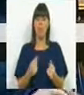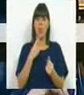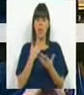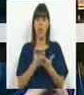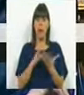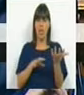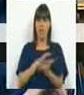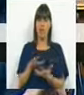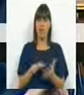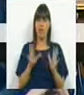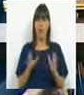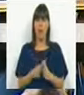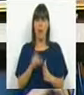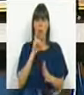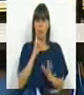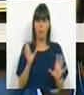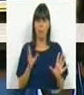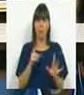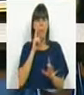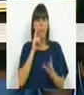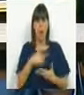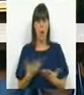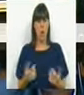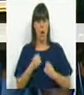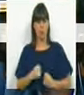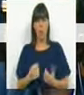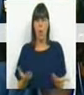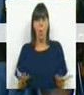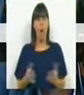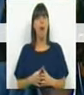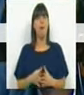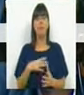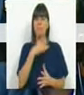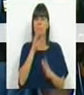muito instável, muito inconsistente e, eu diria mesmo,